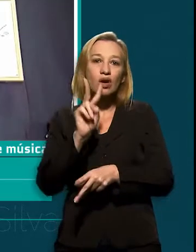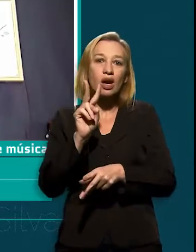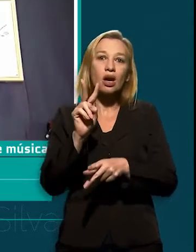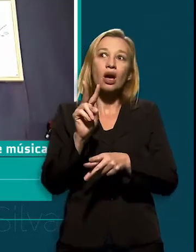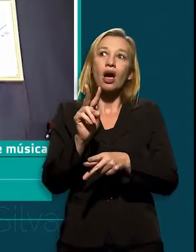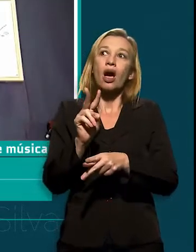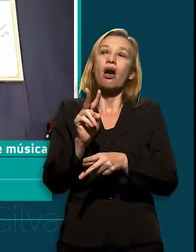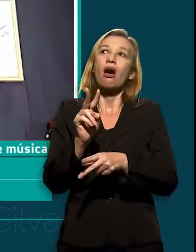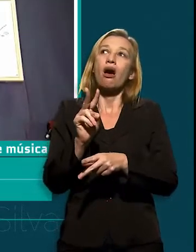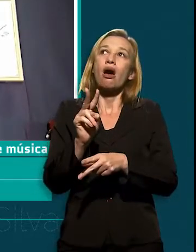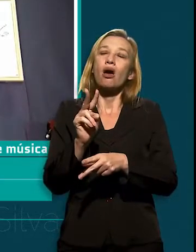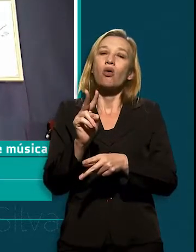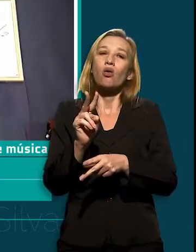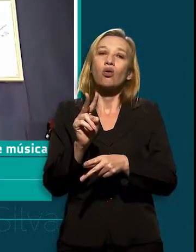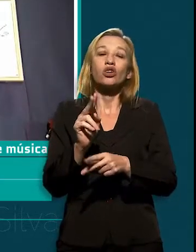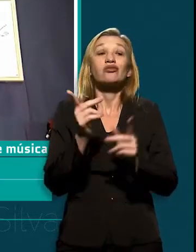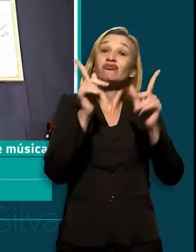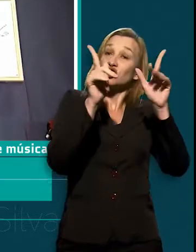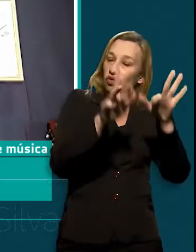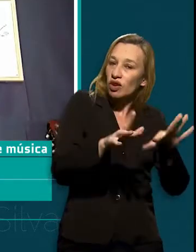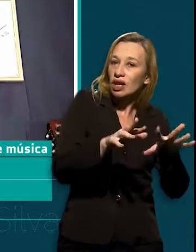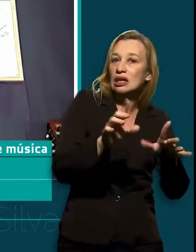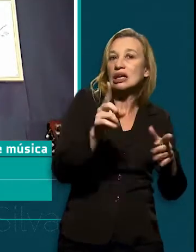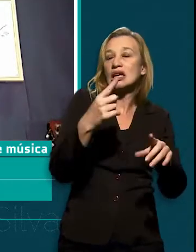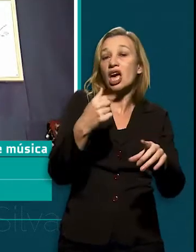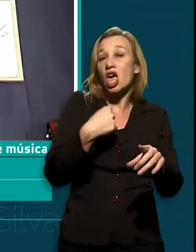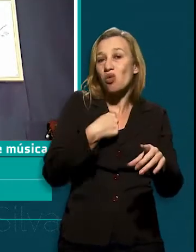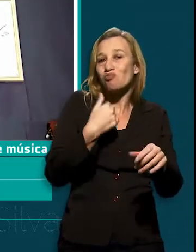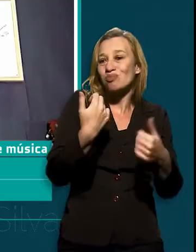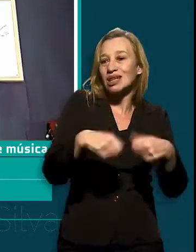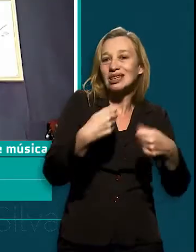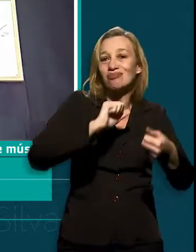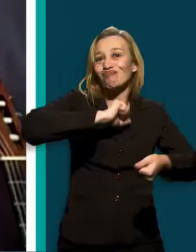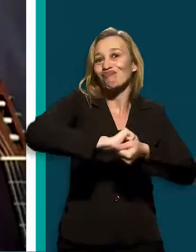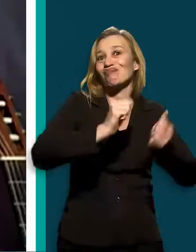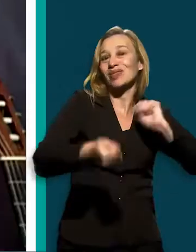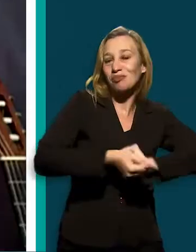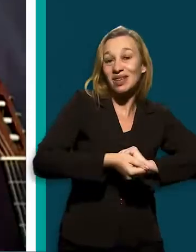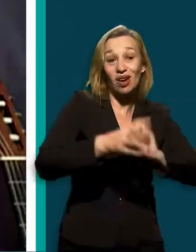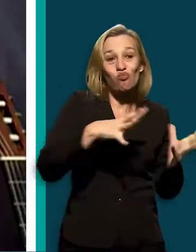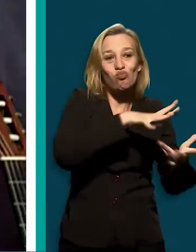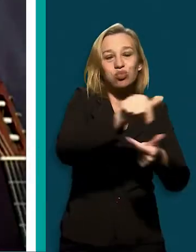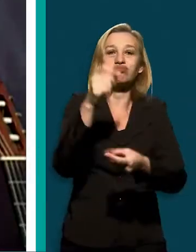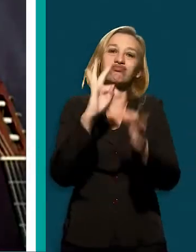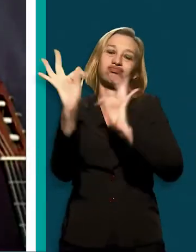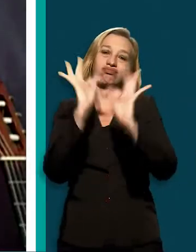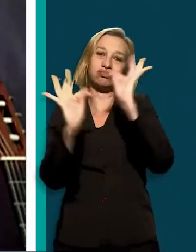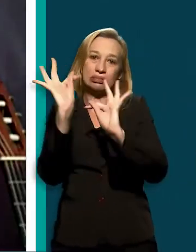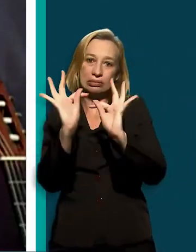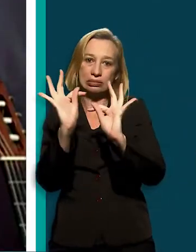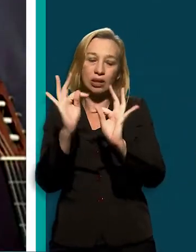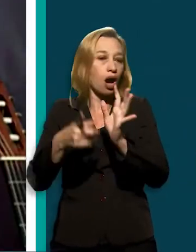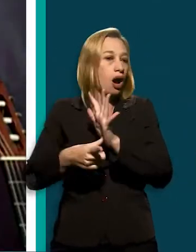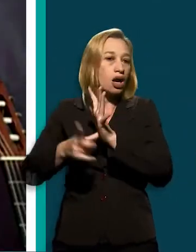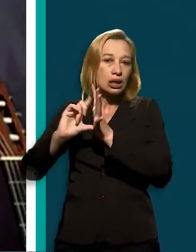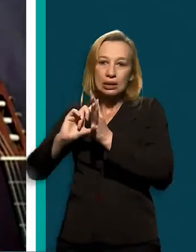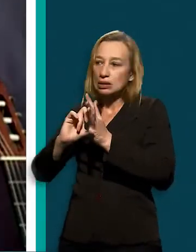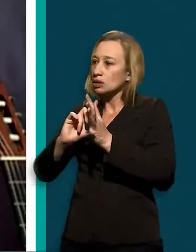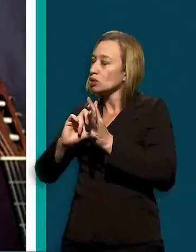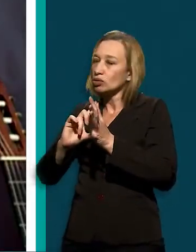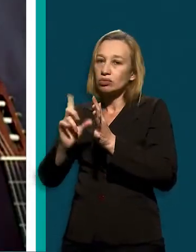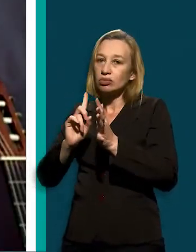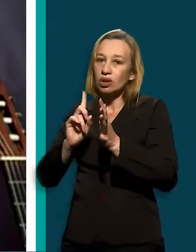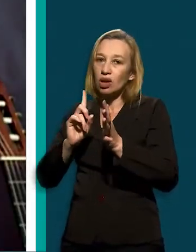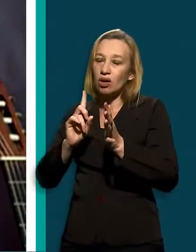né? E o que foi diferente é que eu precisei me adaptar a esse mundo, que antes